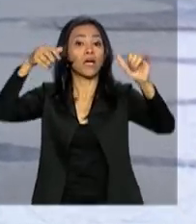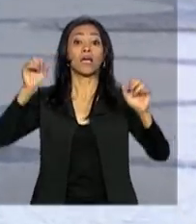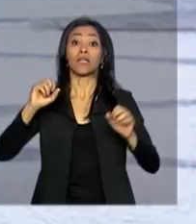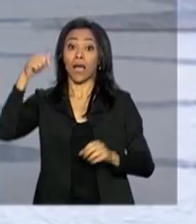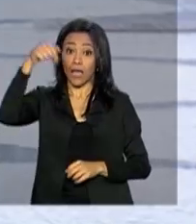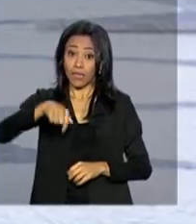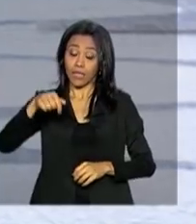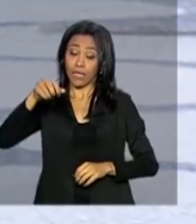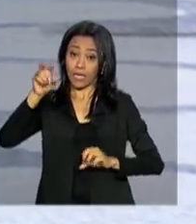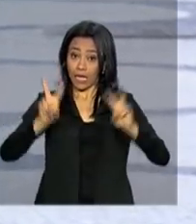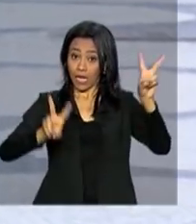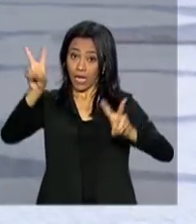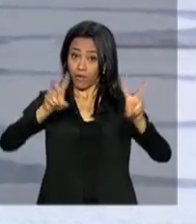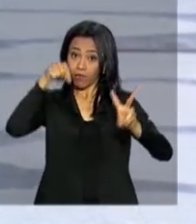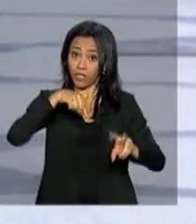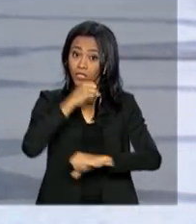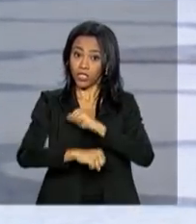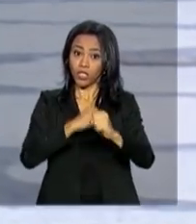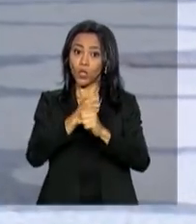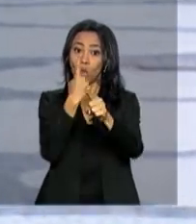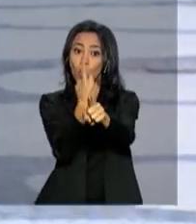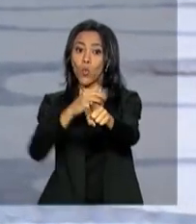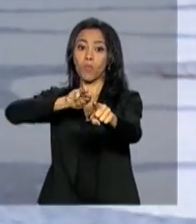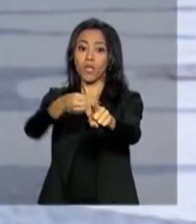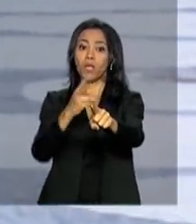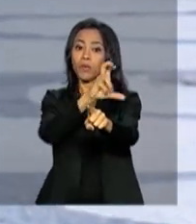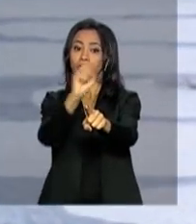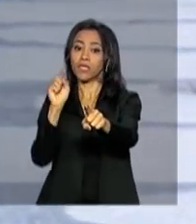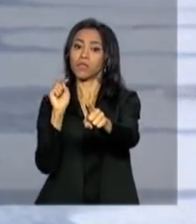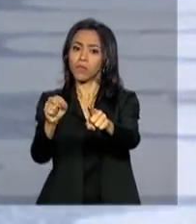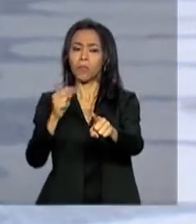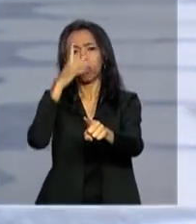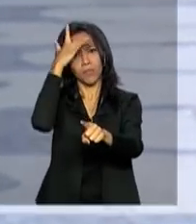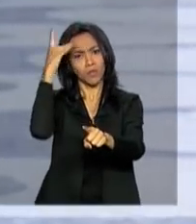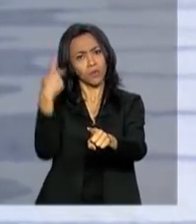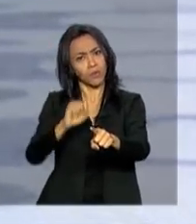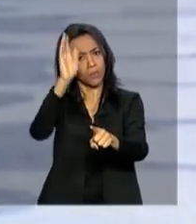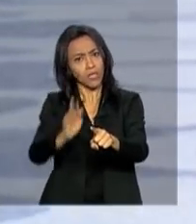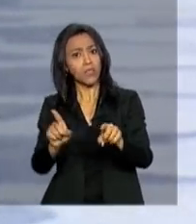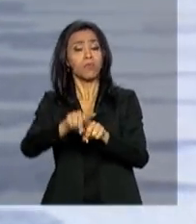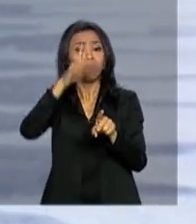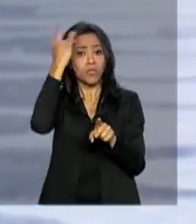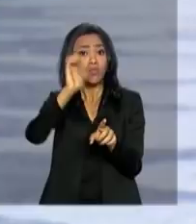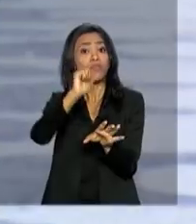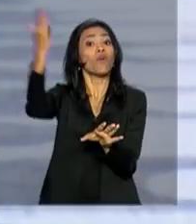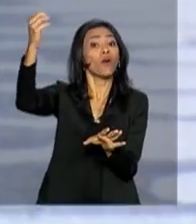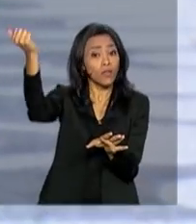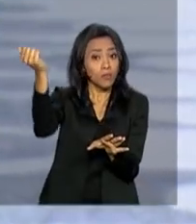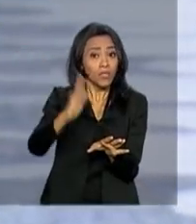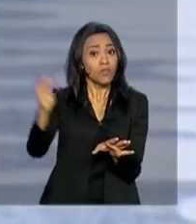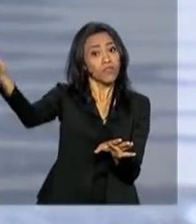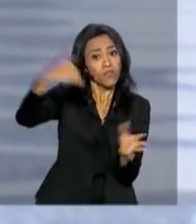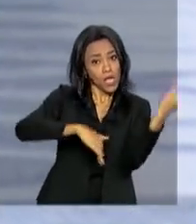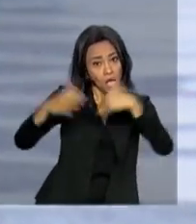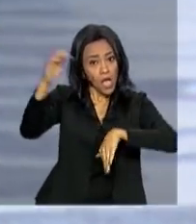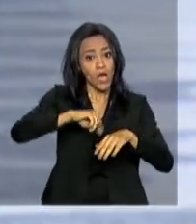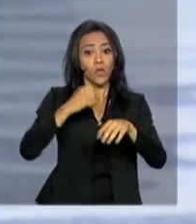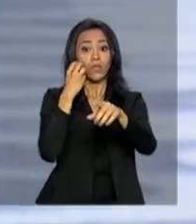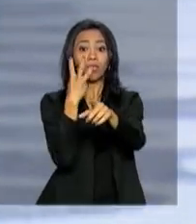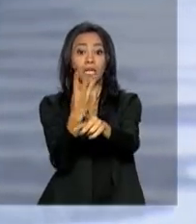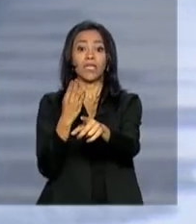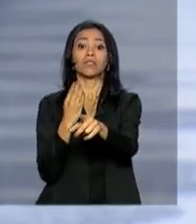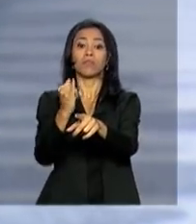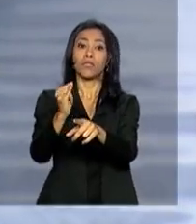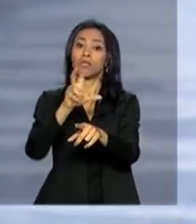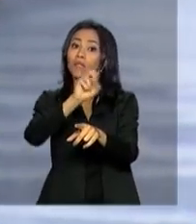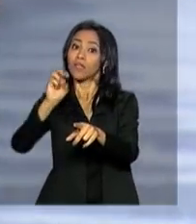ano, a capital recebeu 1,5 milhão de turistas, entre brasileiros e estrangeiros, que deixaram 3,5 bilhões de reais